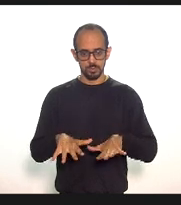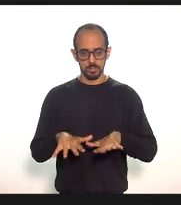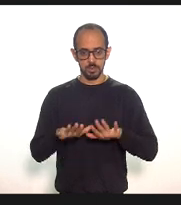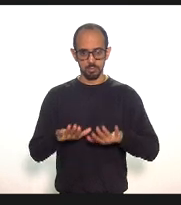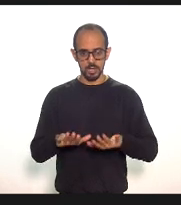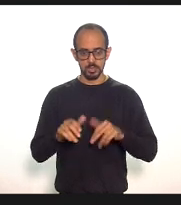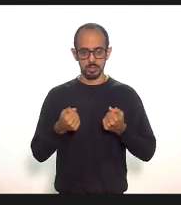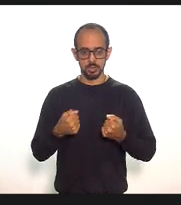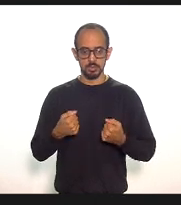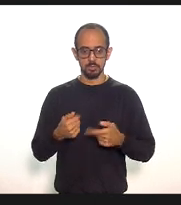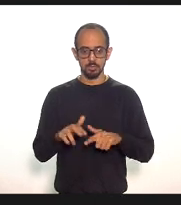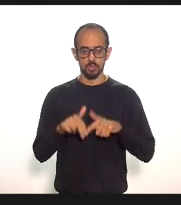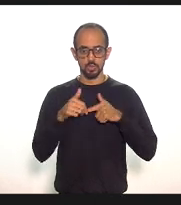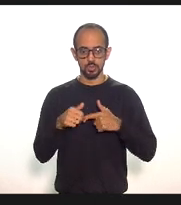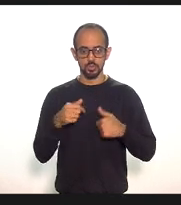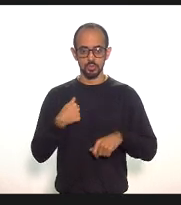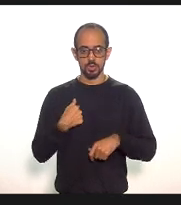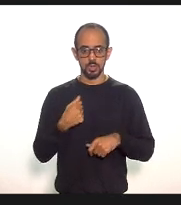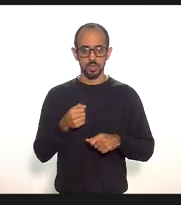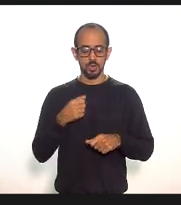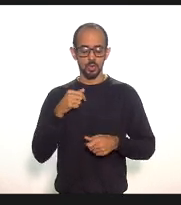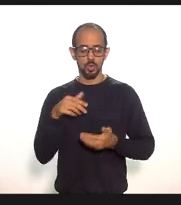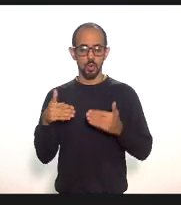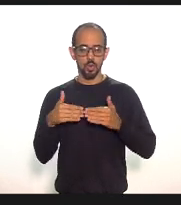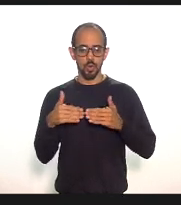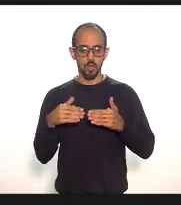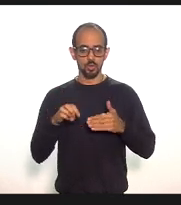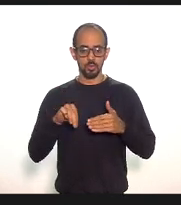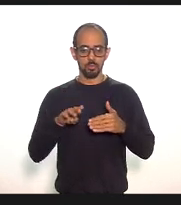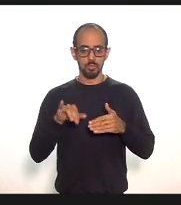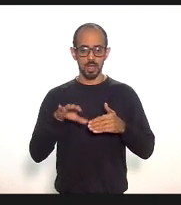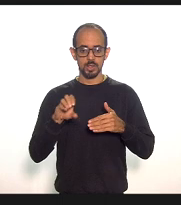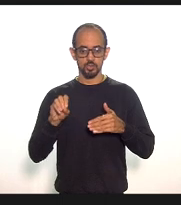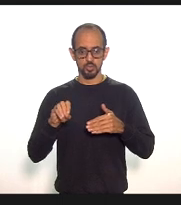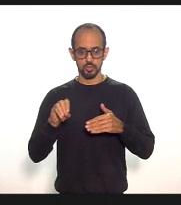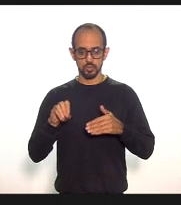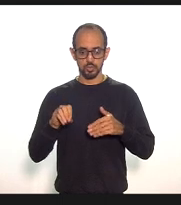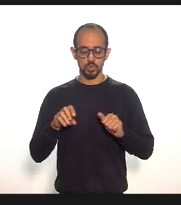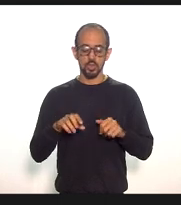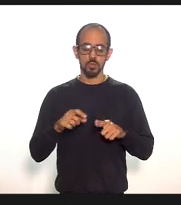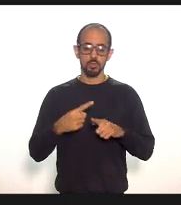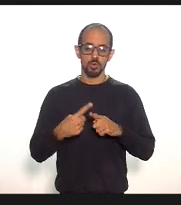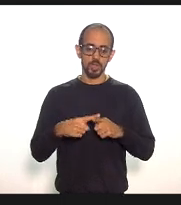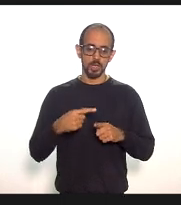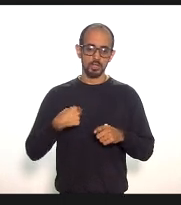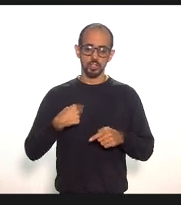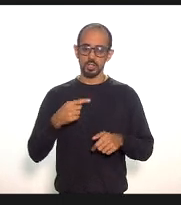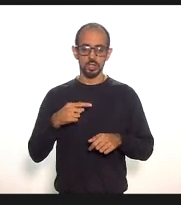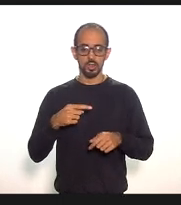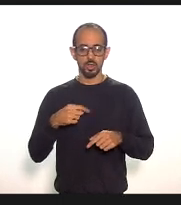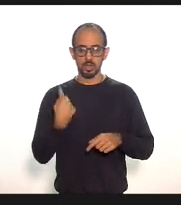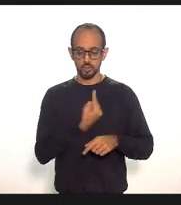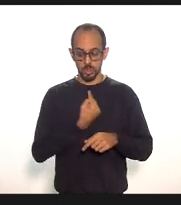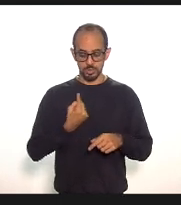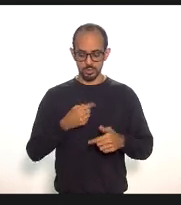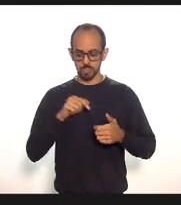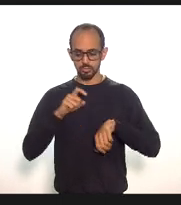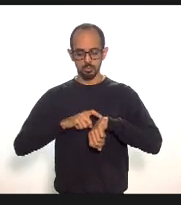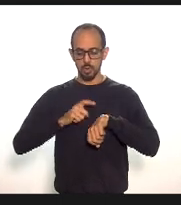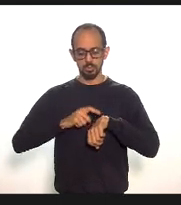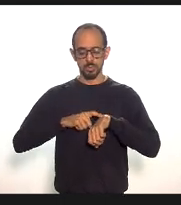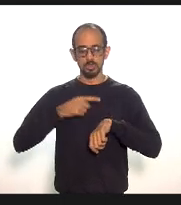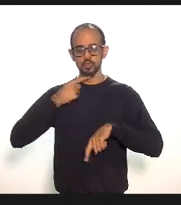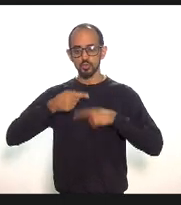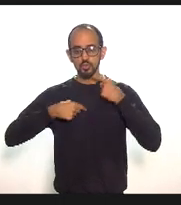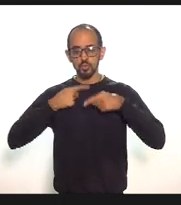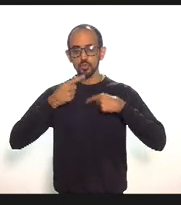ponderações do deputado Márcio Galberto. A gente está vivendo um tempo de incertezas, de perdas, mas, sobretudo,